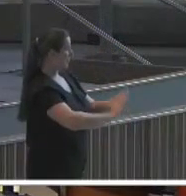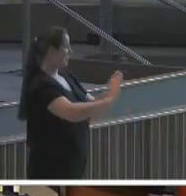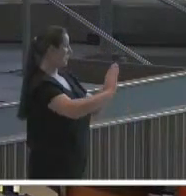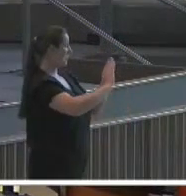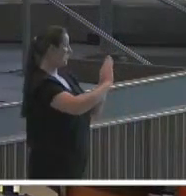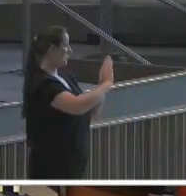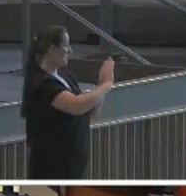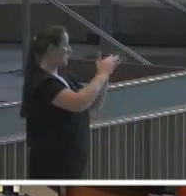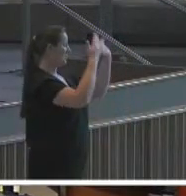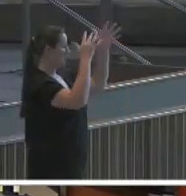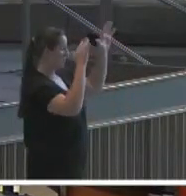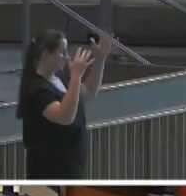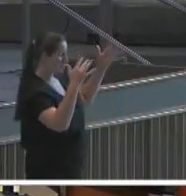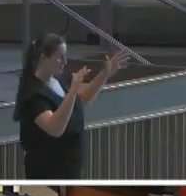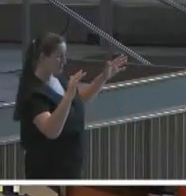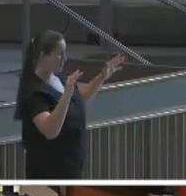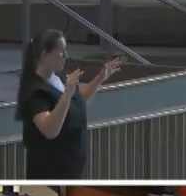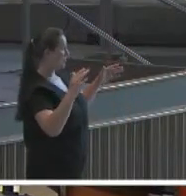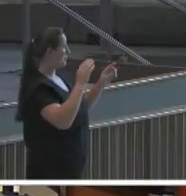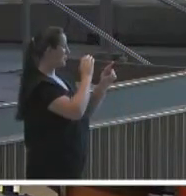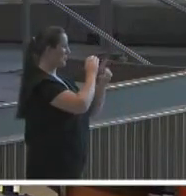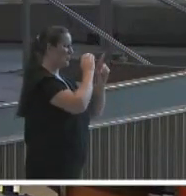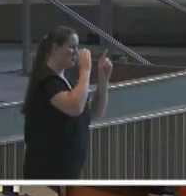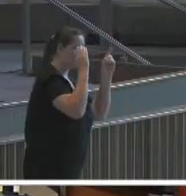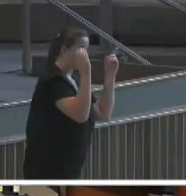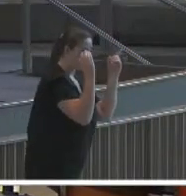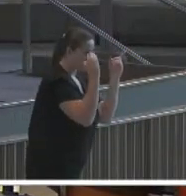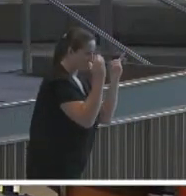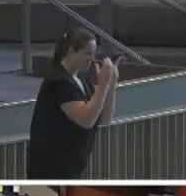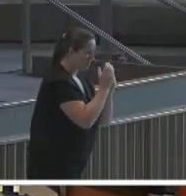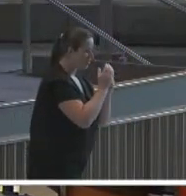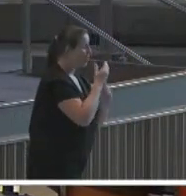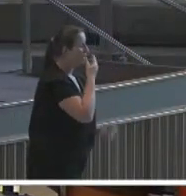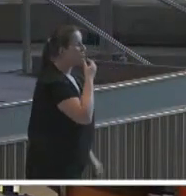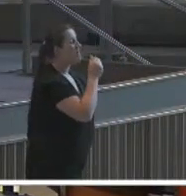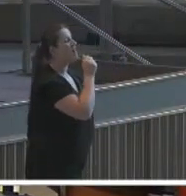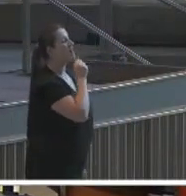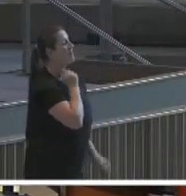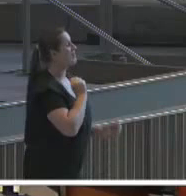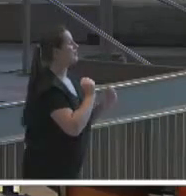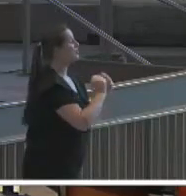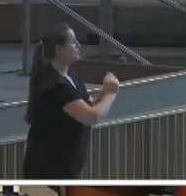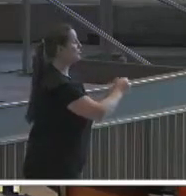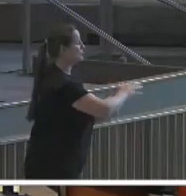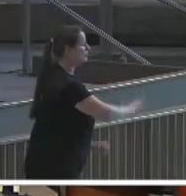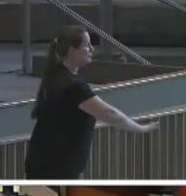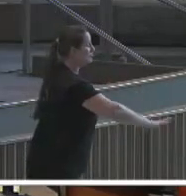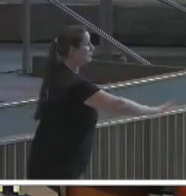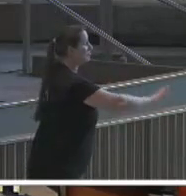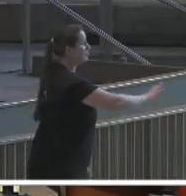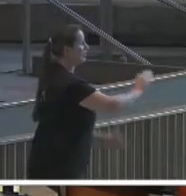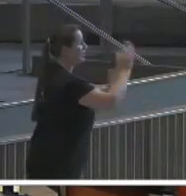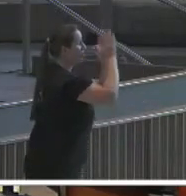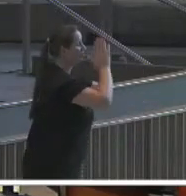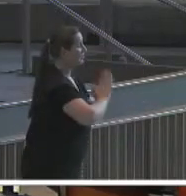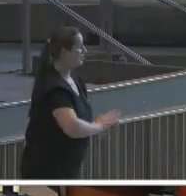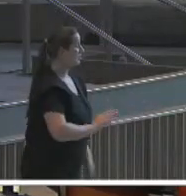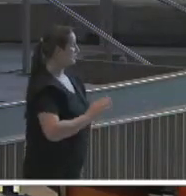povo celebrou e que Acã estava no meio, adorando a